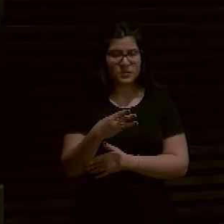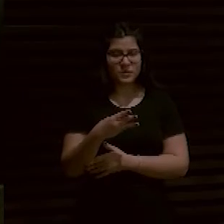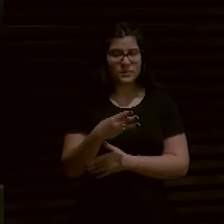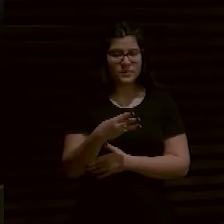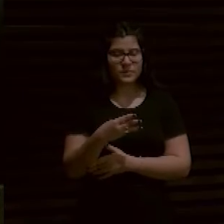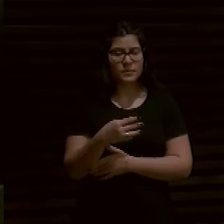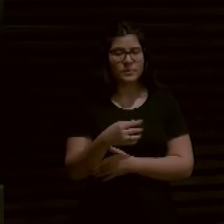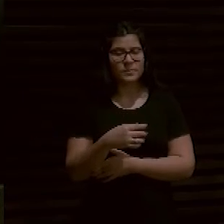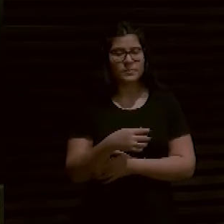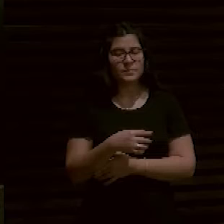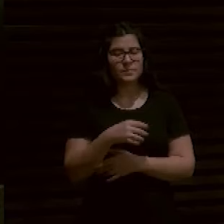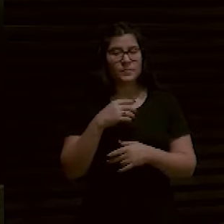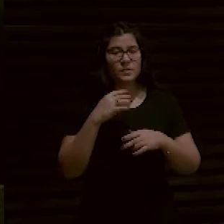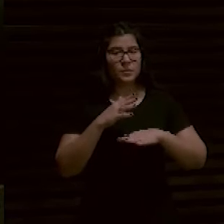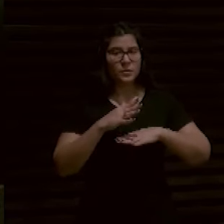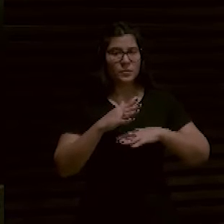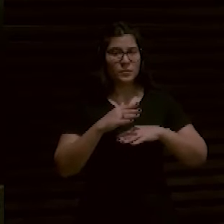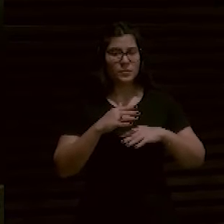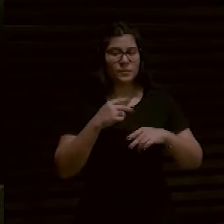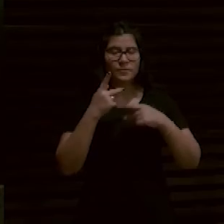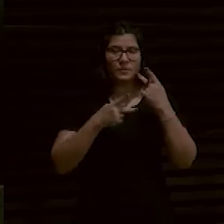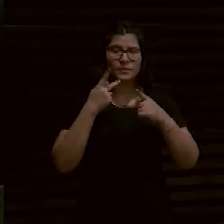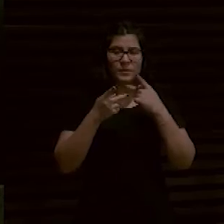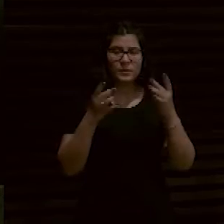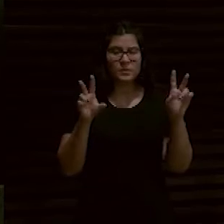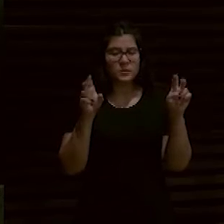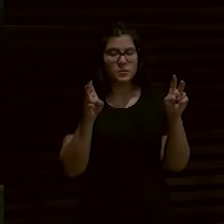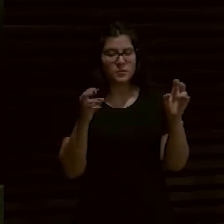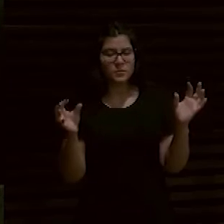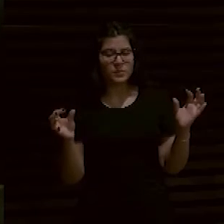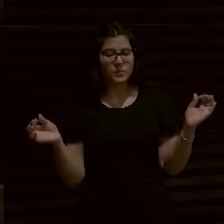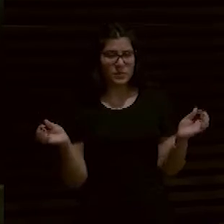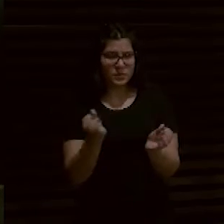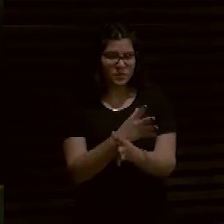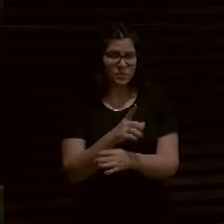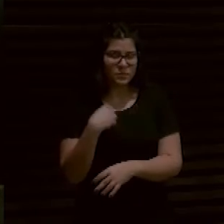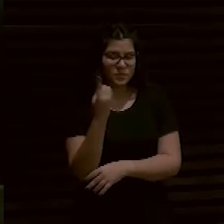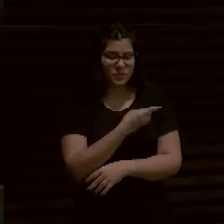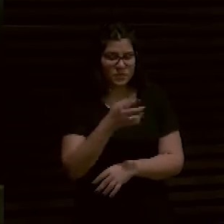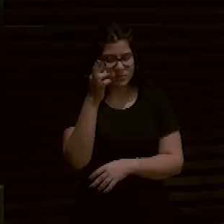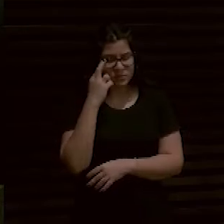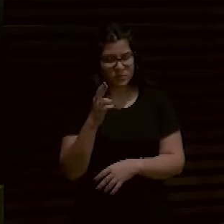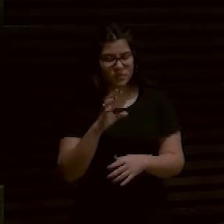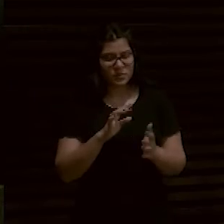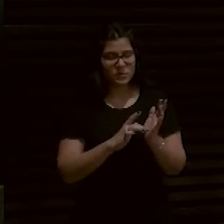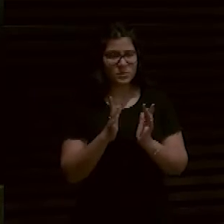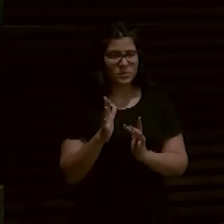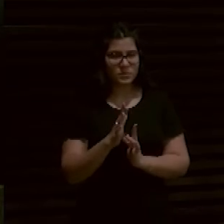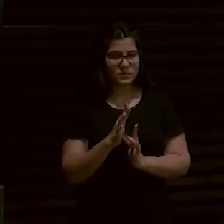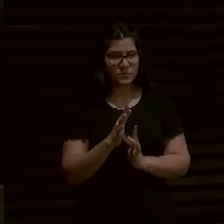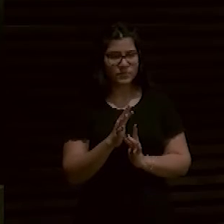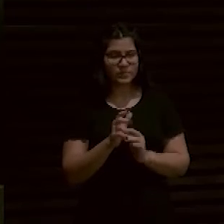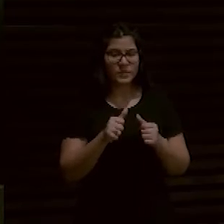31, quando ele trata do renovo justo, o nosso Senhor Jesus. Então esse é o